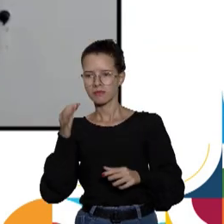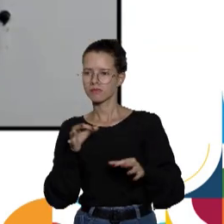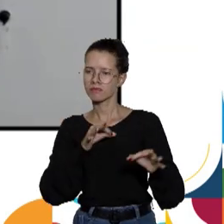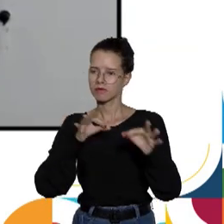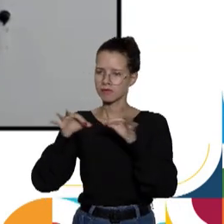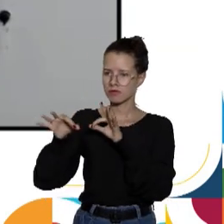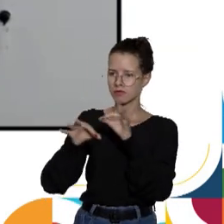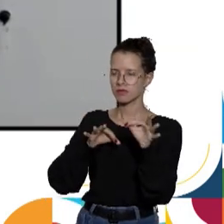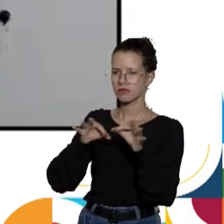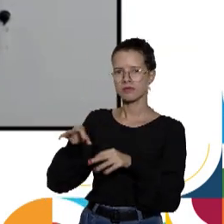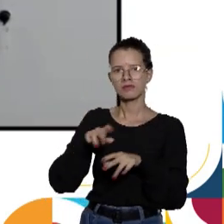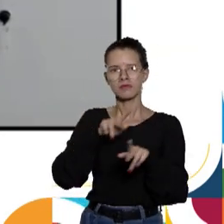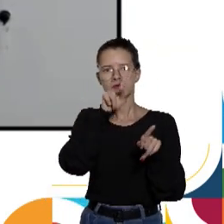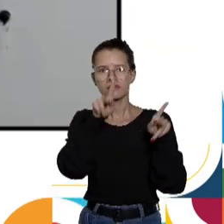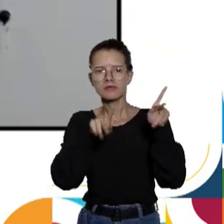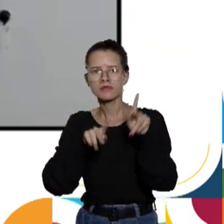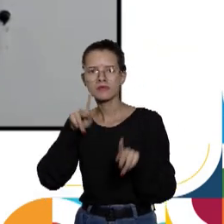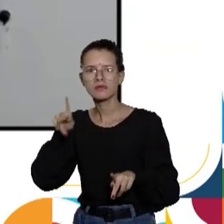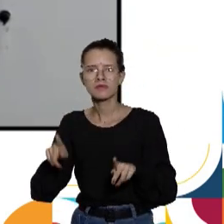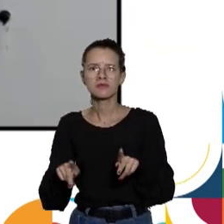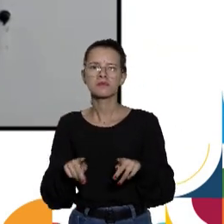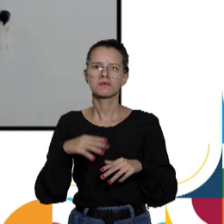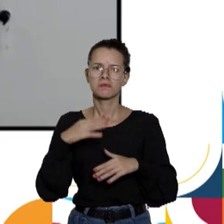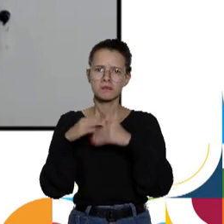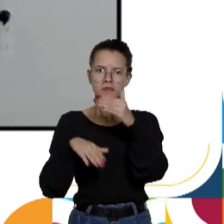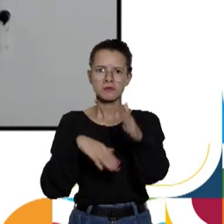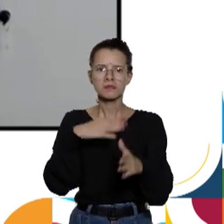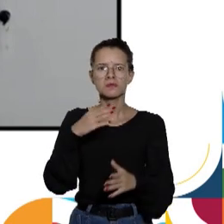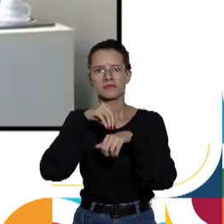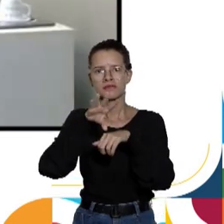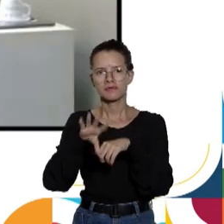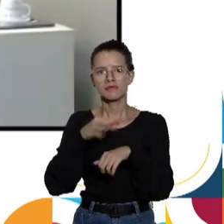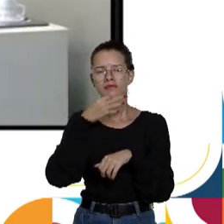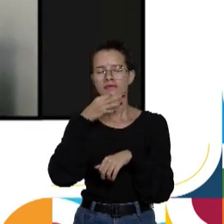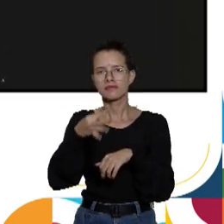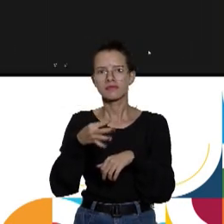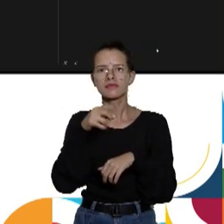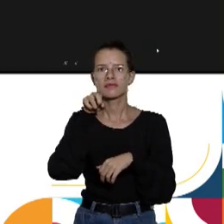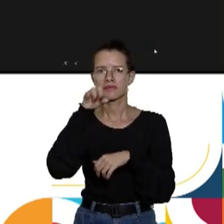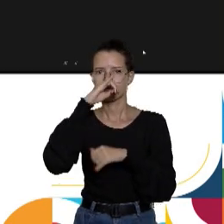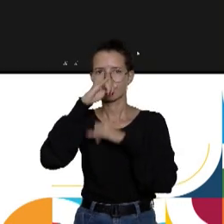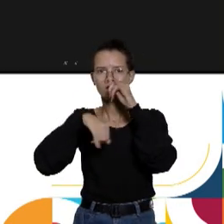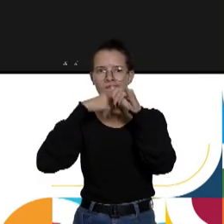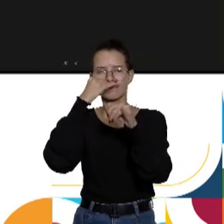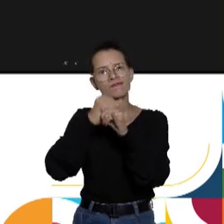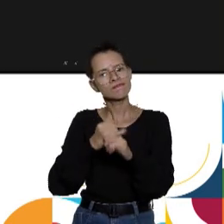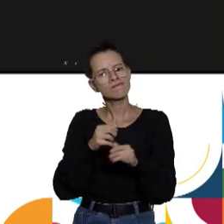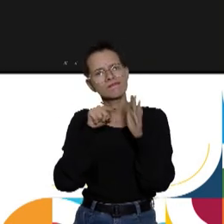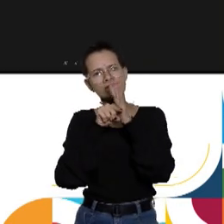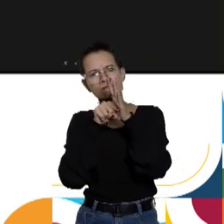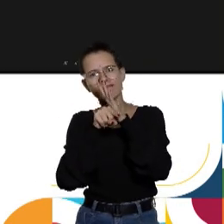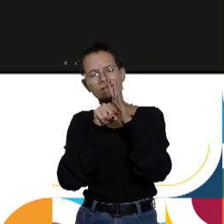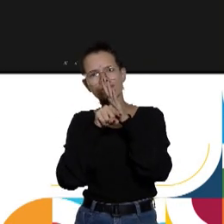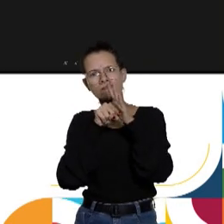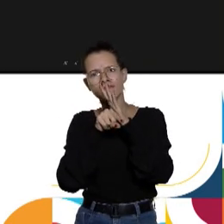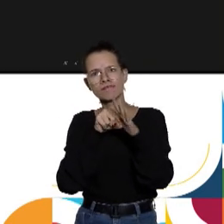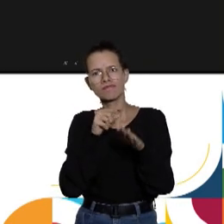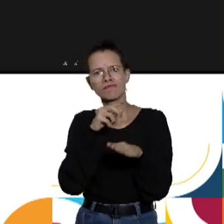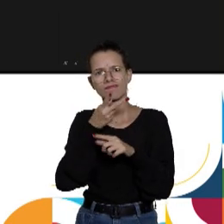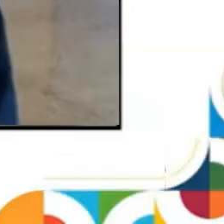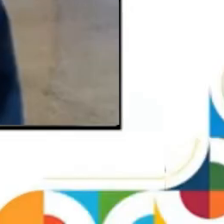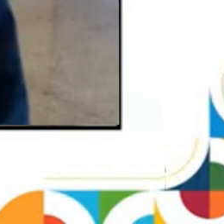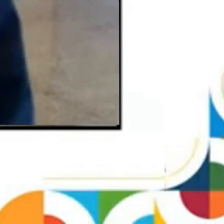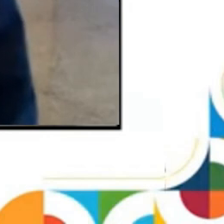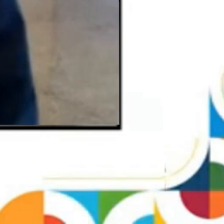sustentabilidade participam da nona edição do seminário de planejamento estratégico sustentável do Poder Judiciário